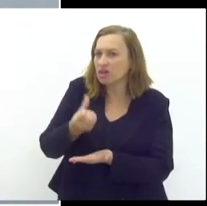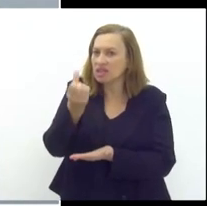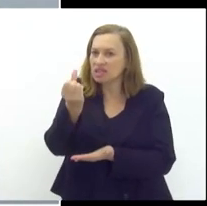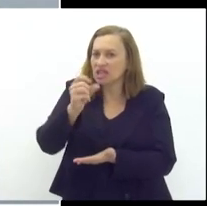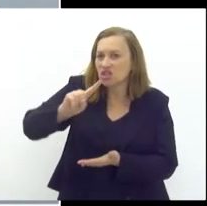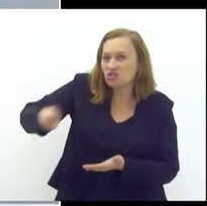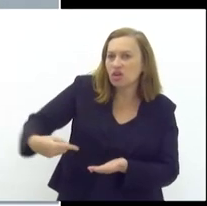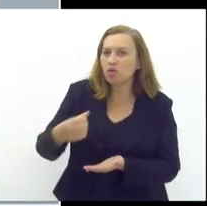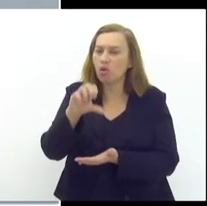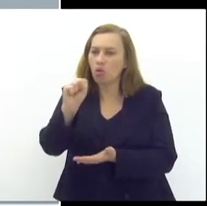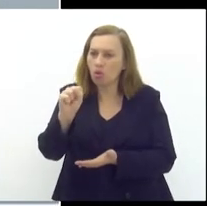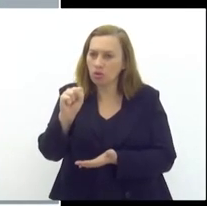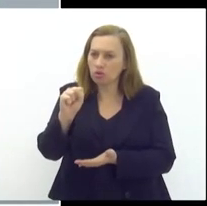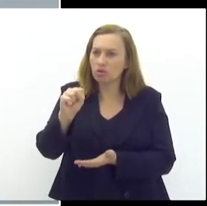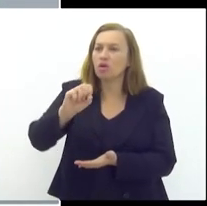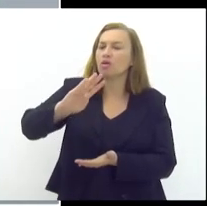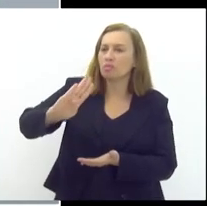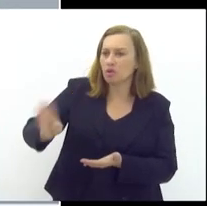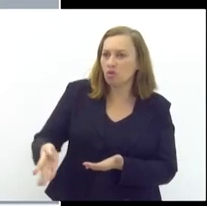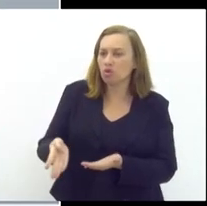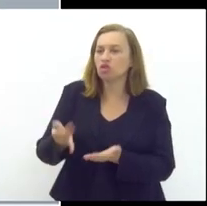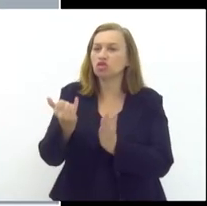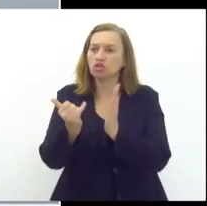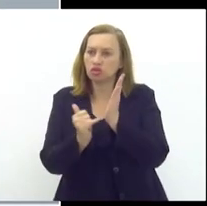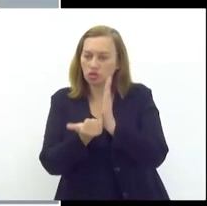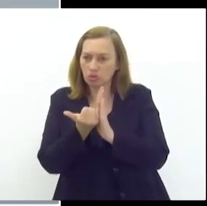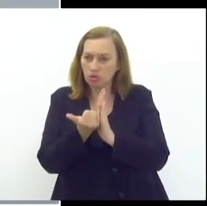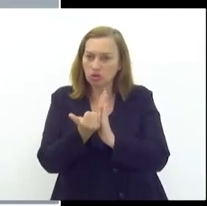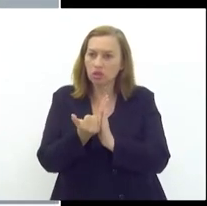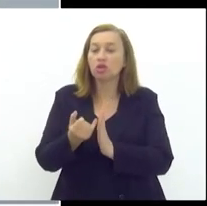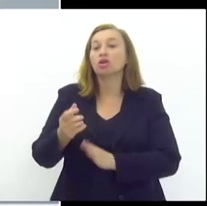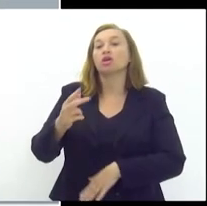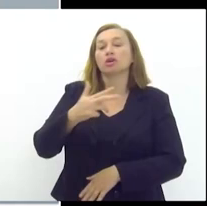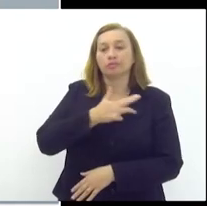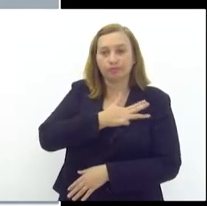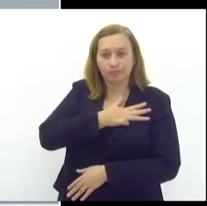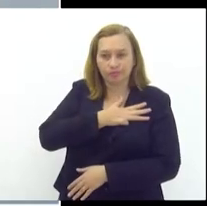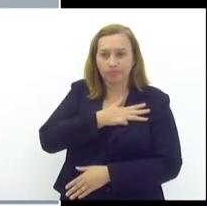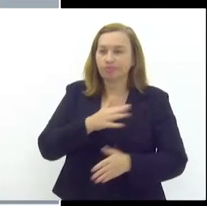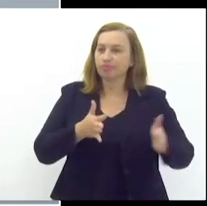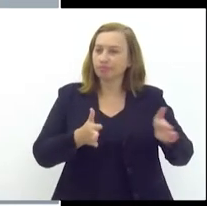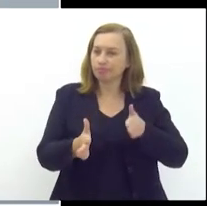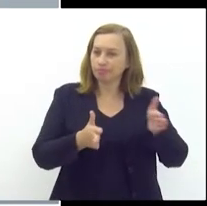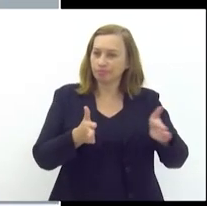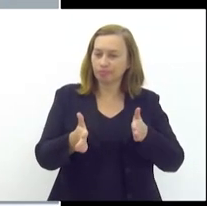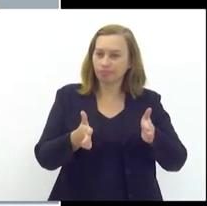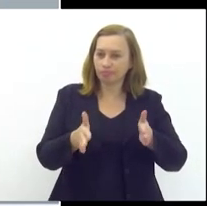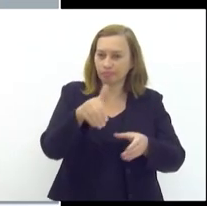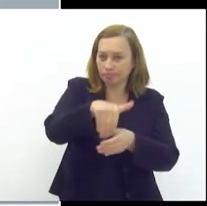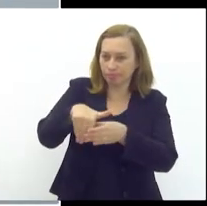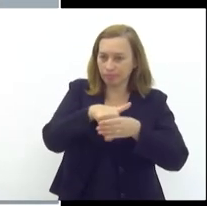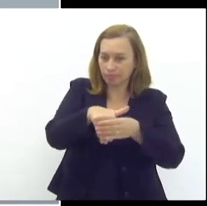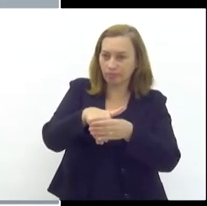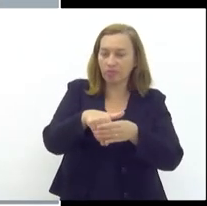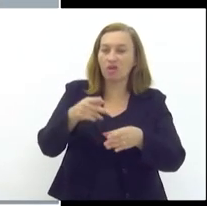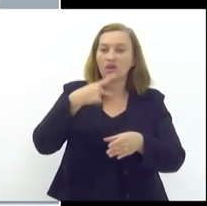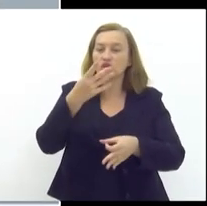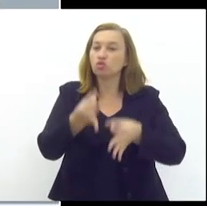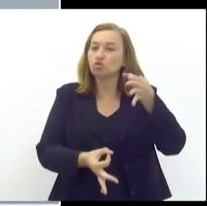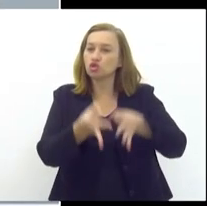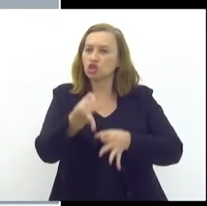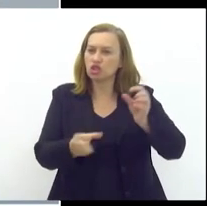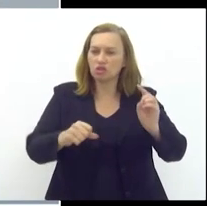6,8 bilhões de Imposto de Renda o presidente Lula em campanha afirmou que deseja fazer justiça social